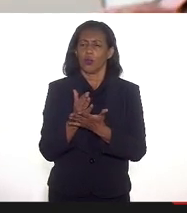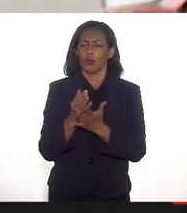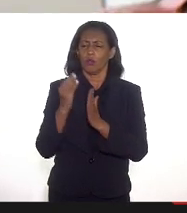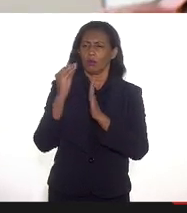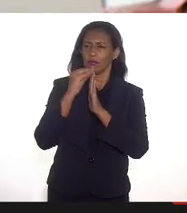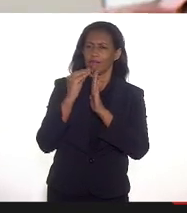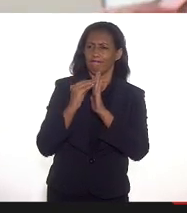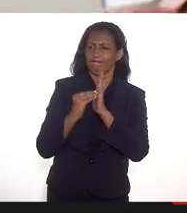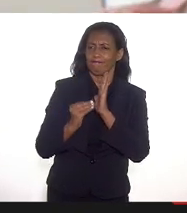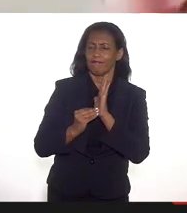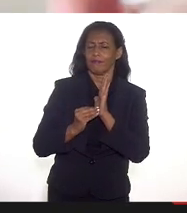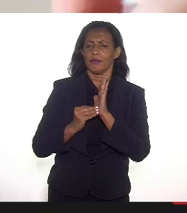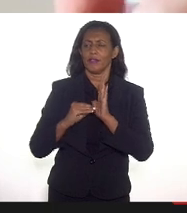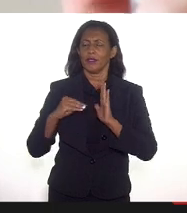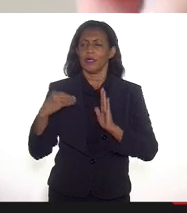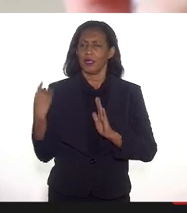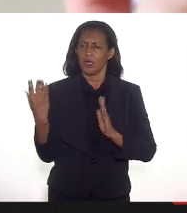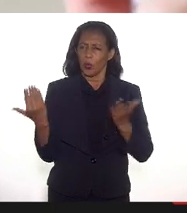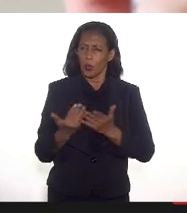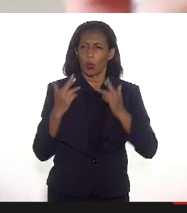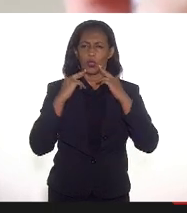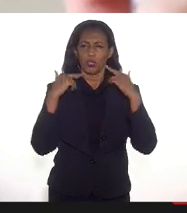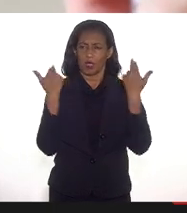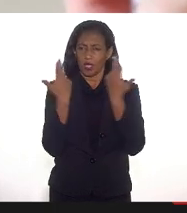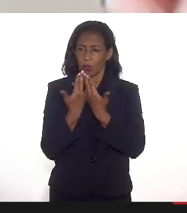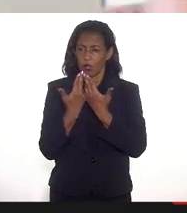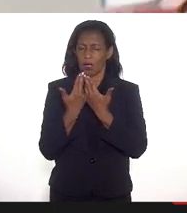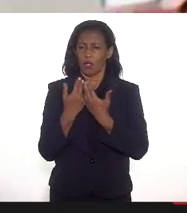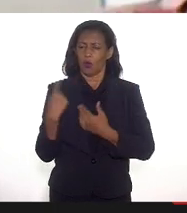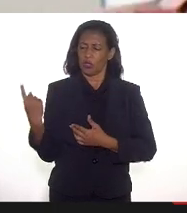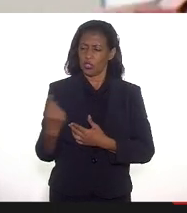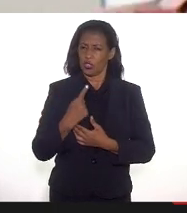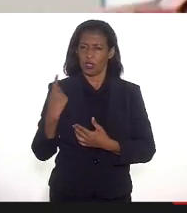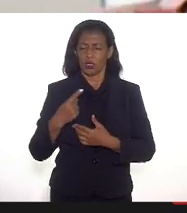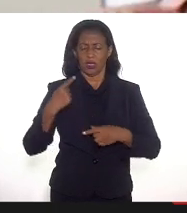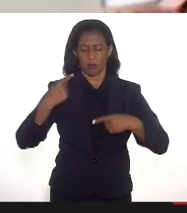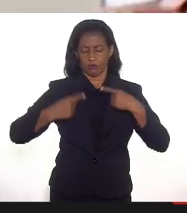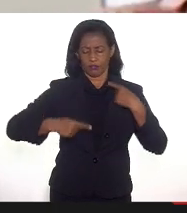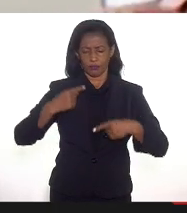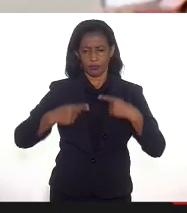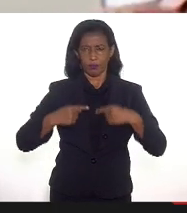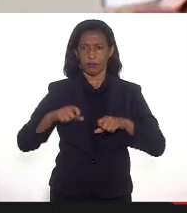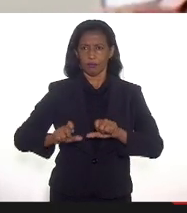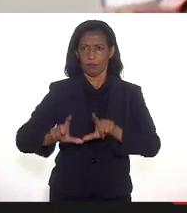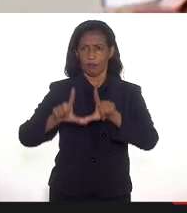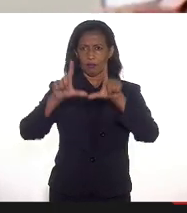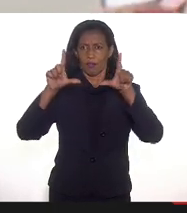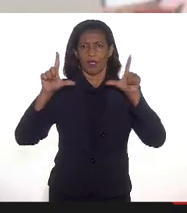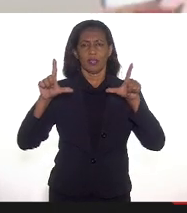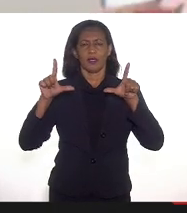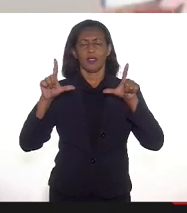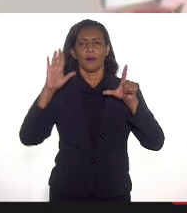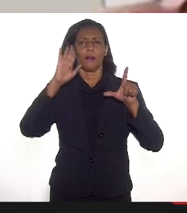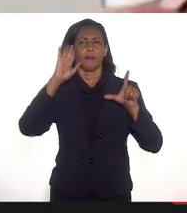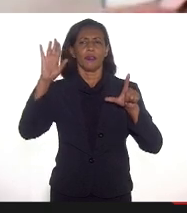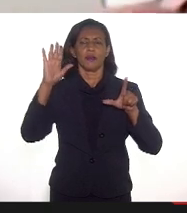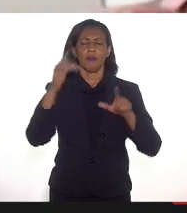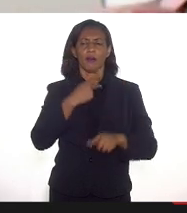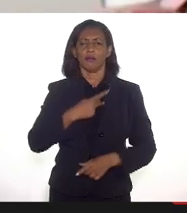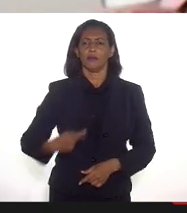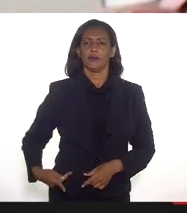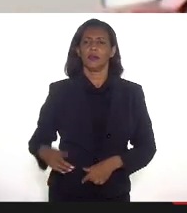de enfrentar nessa audiência, que aparecesse, né, na apresentação inicial da presidência da FAETEC.